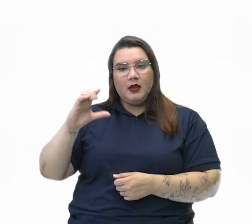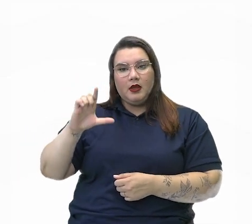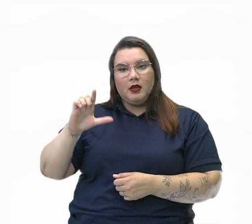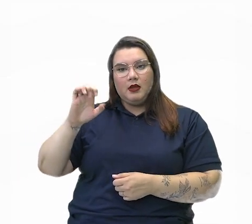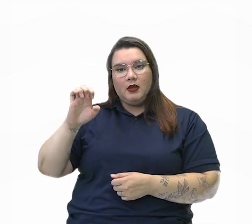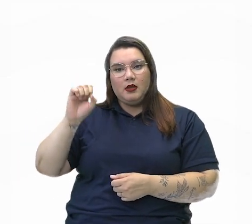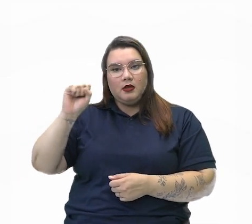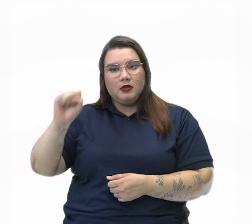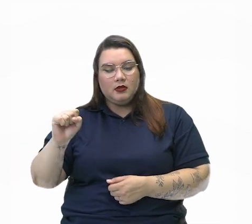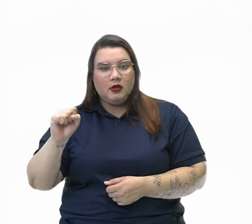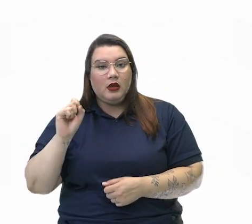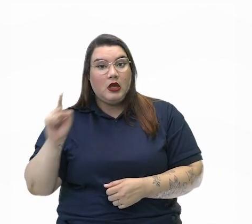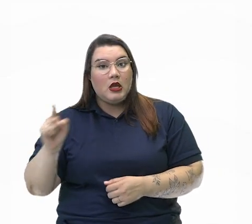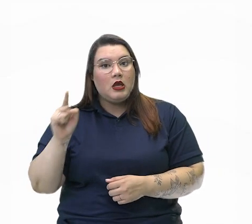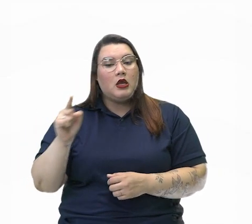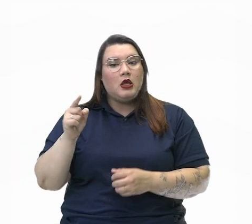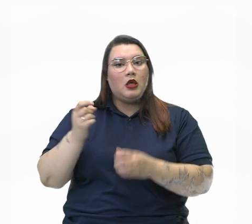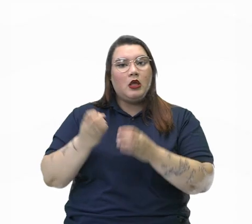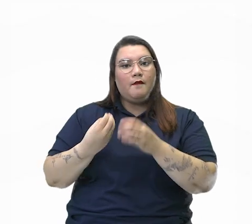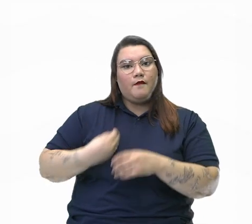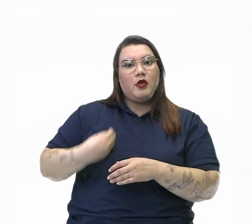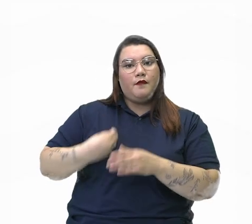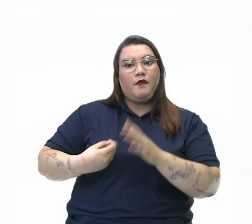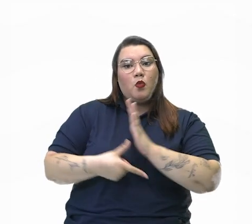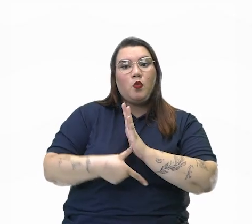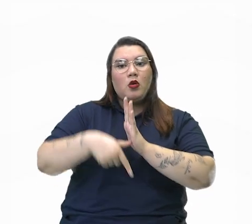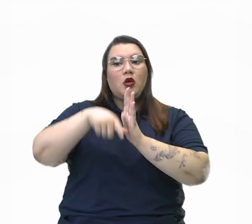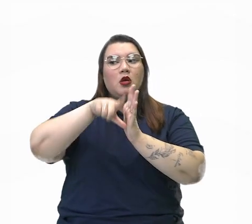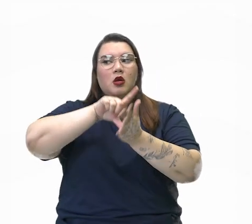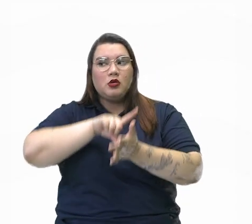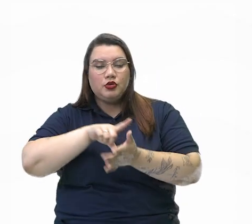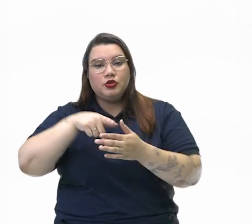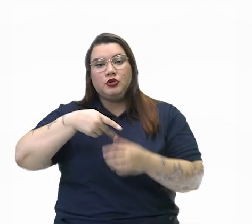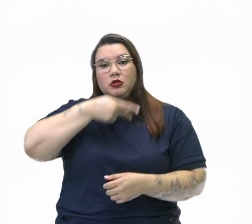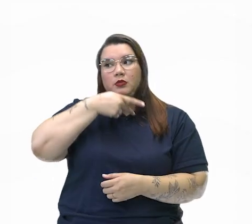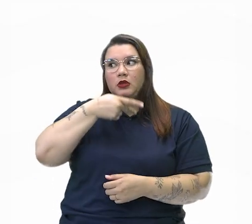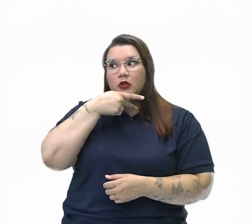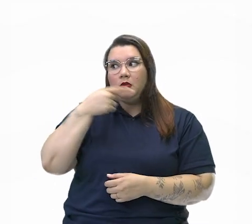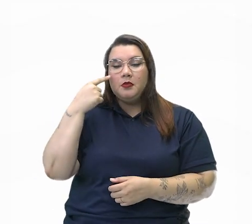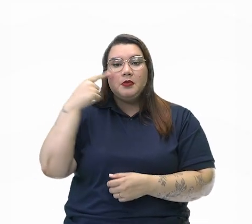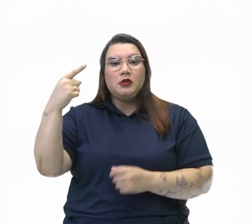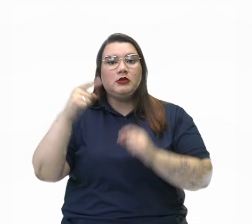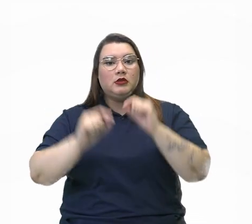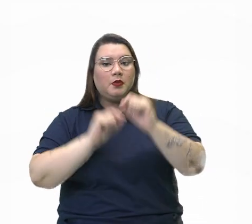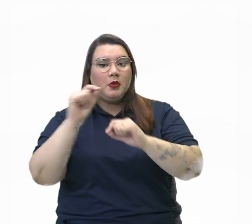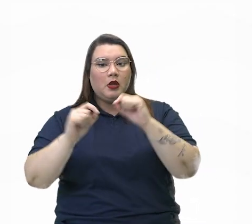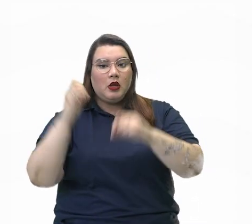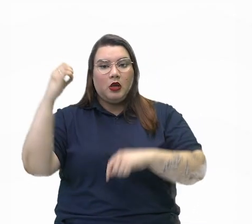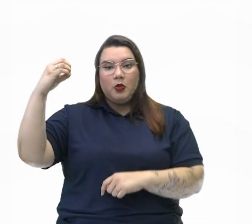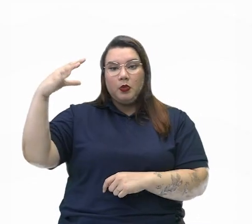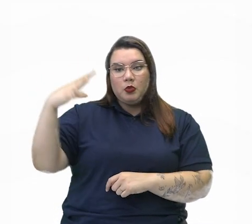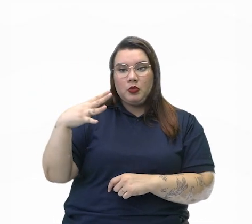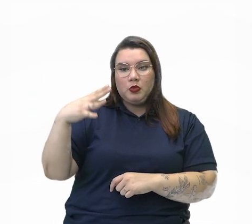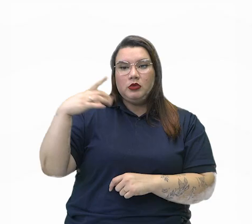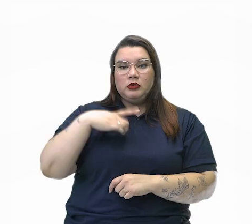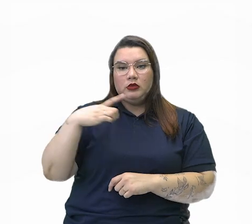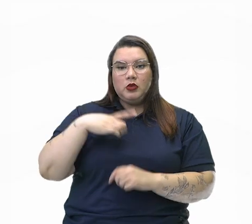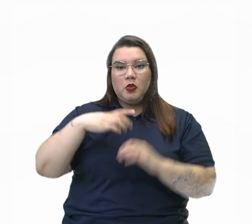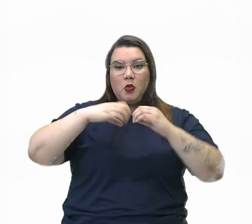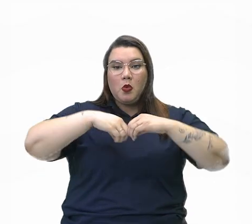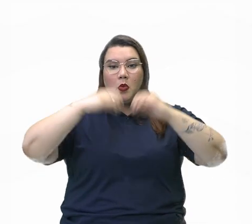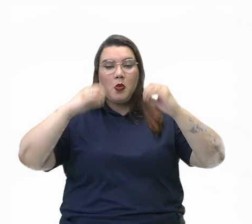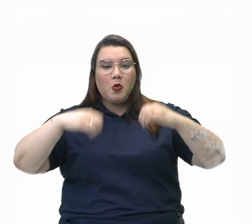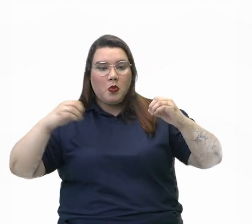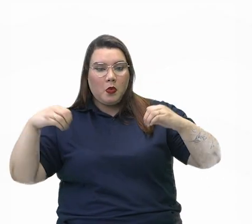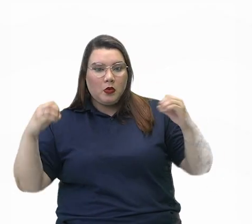Platão, olha só, ele foi antecessor de Platão, pensava que a luz era composta